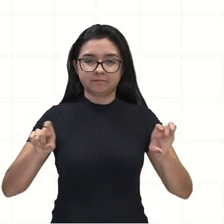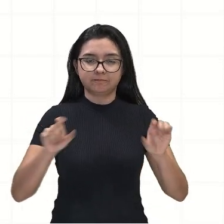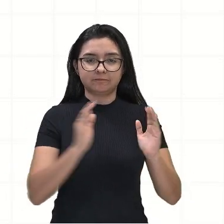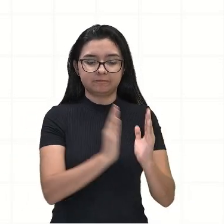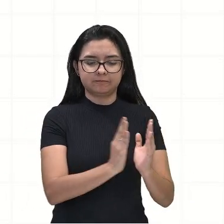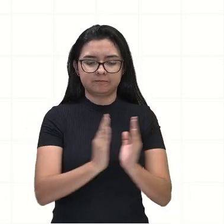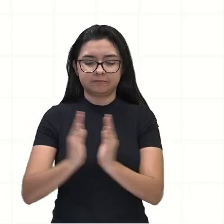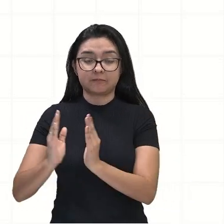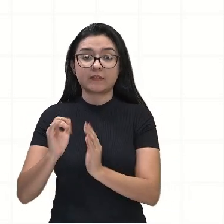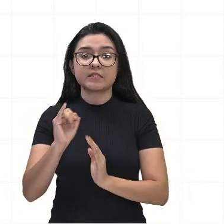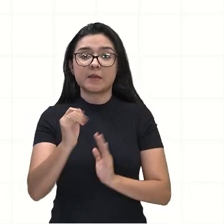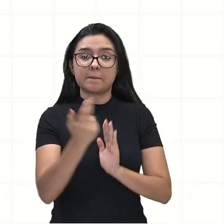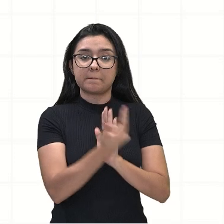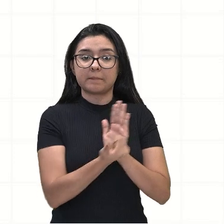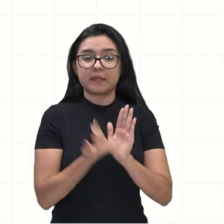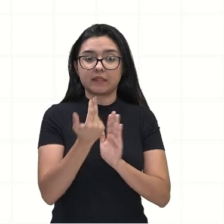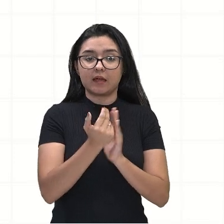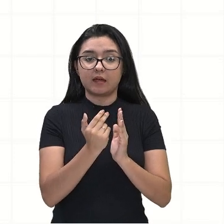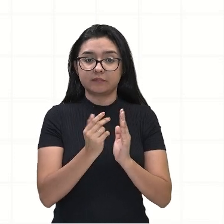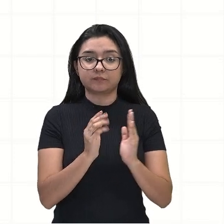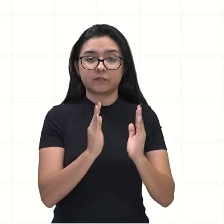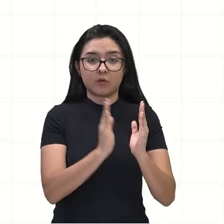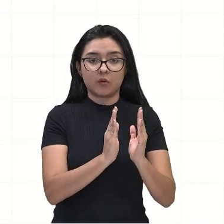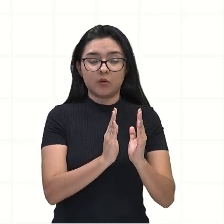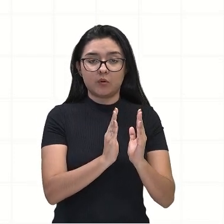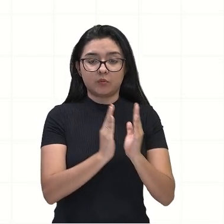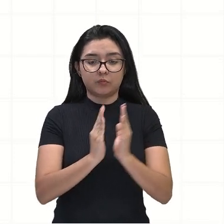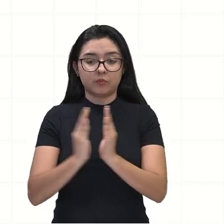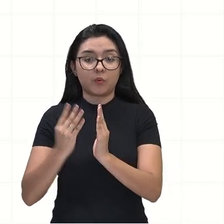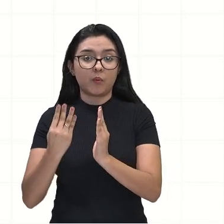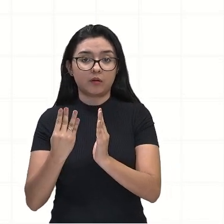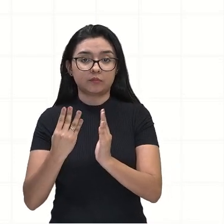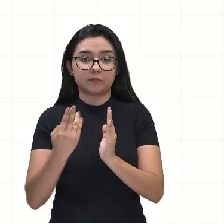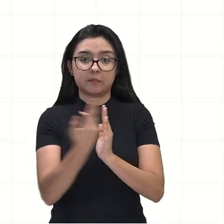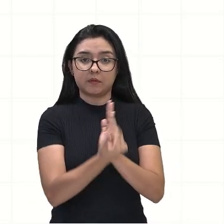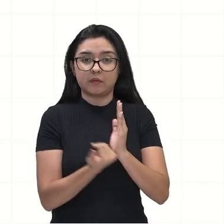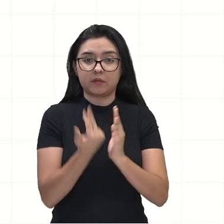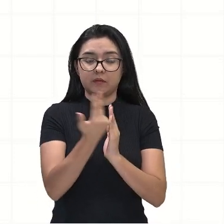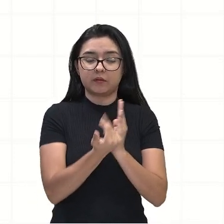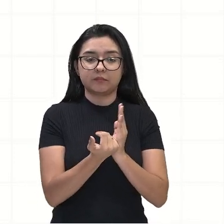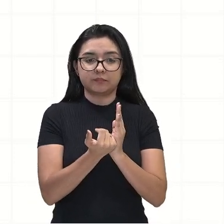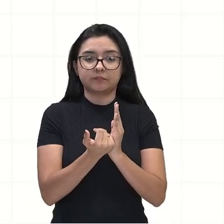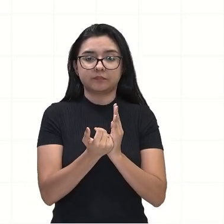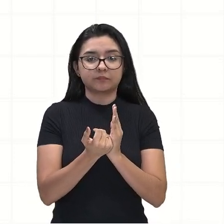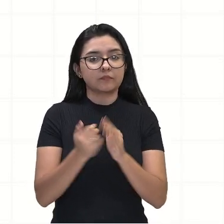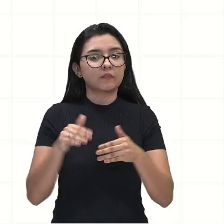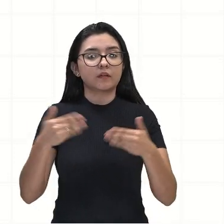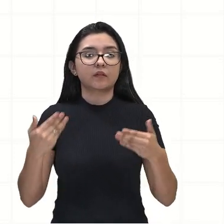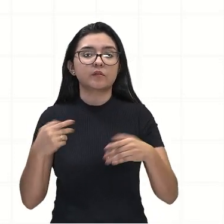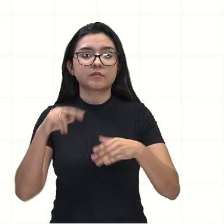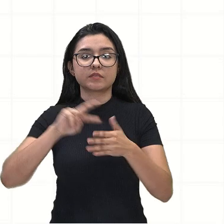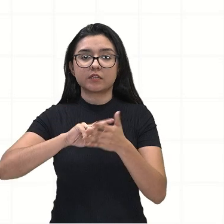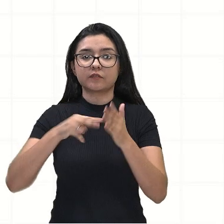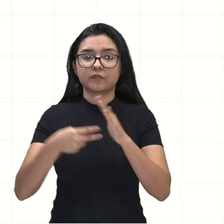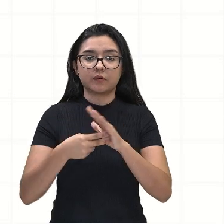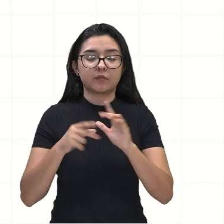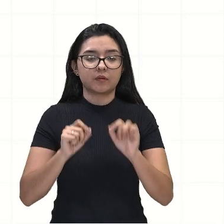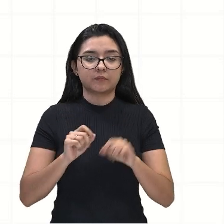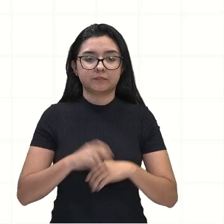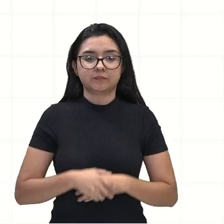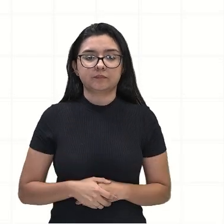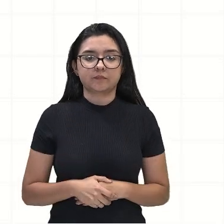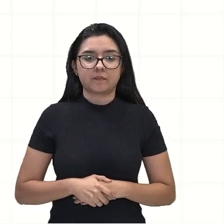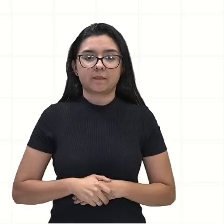você pintar 4 partes, você terá pintado 4 décimos. Você